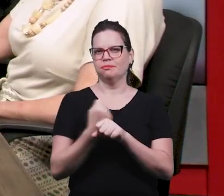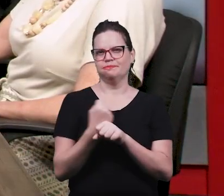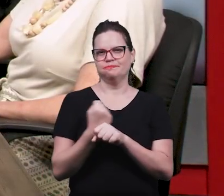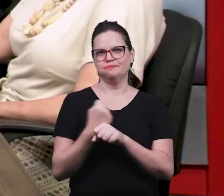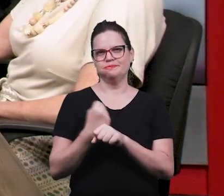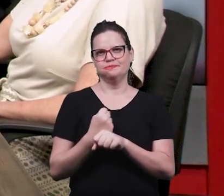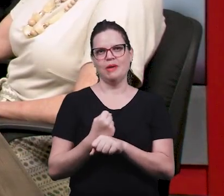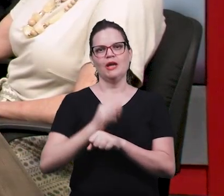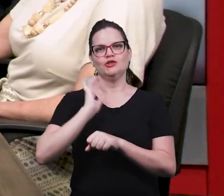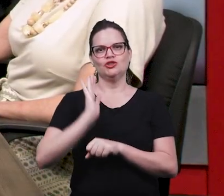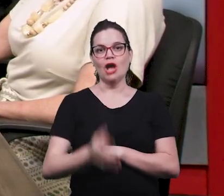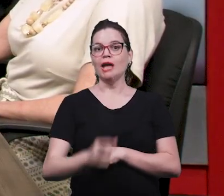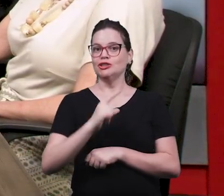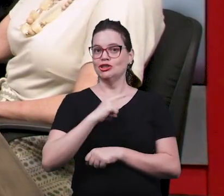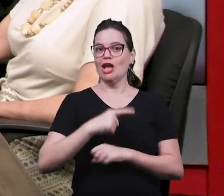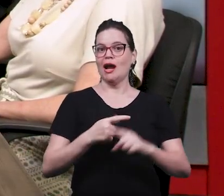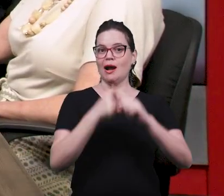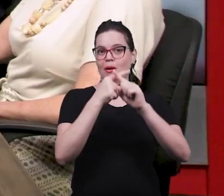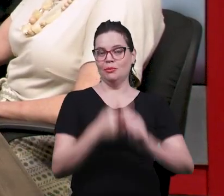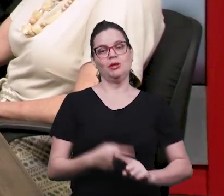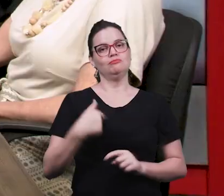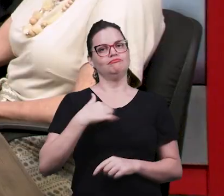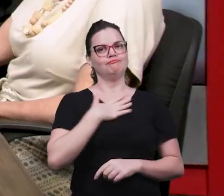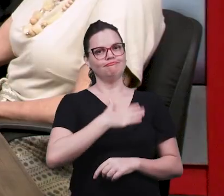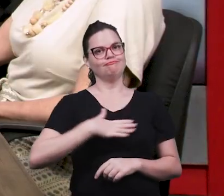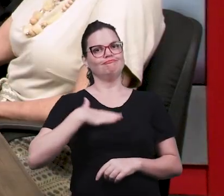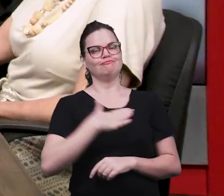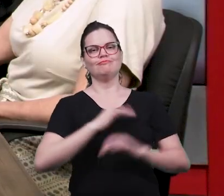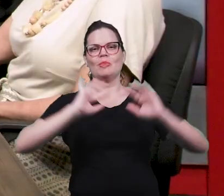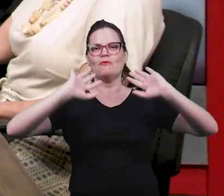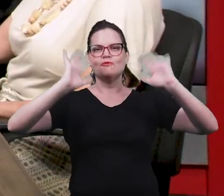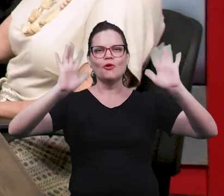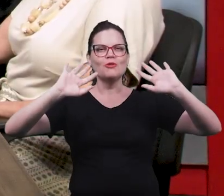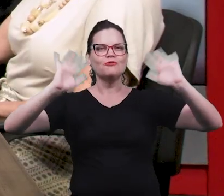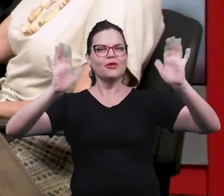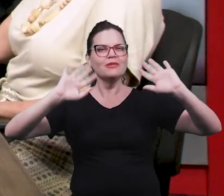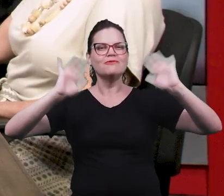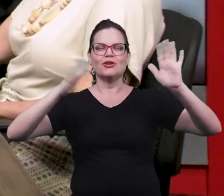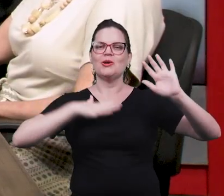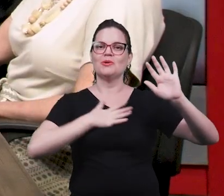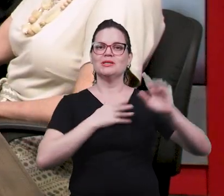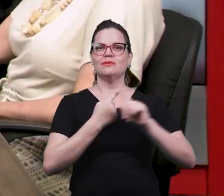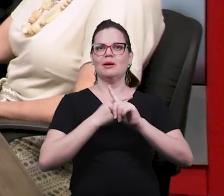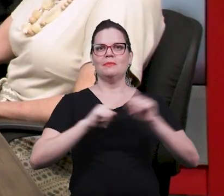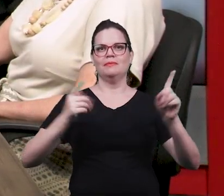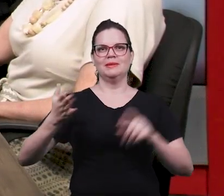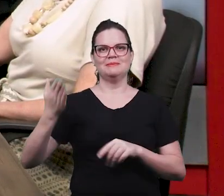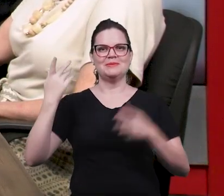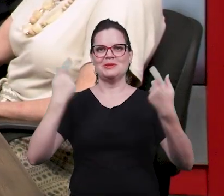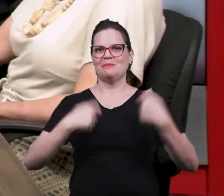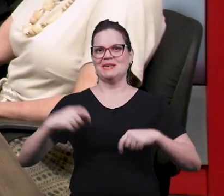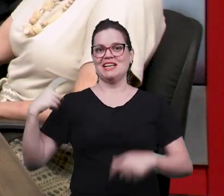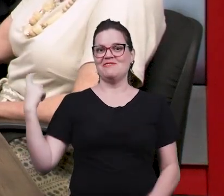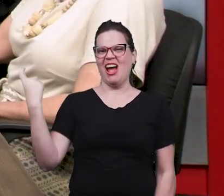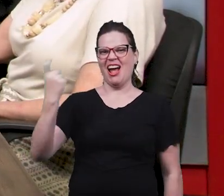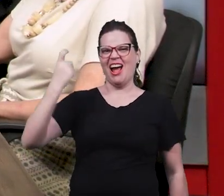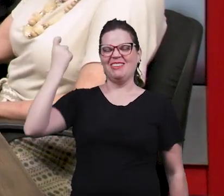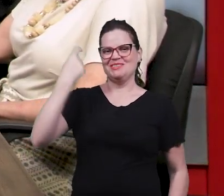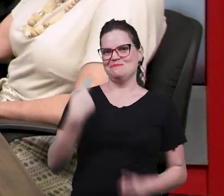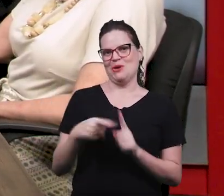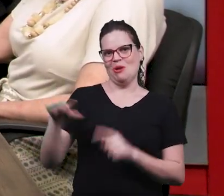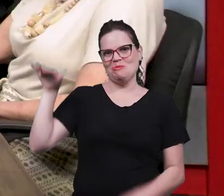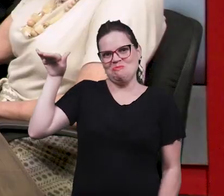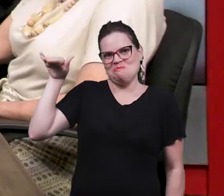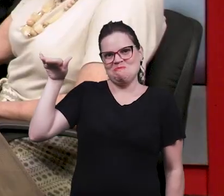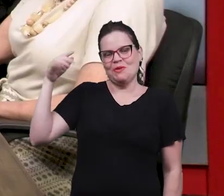já dentro da academia jogando vôlei muitos anos, aí eu continuei jogando voleibol. Mas eu brinco que naquela época eu não precisava ser muito alto, né? Eu não